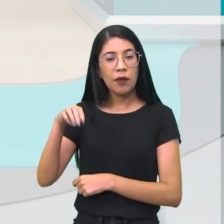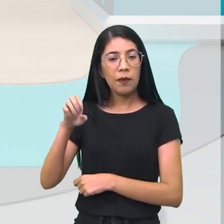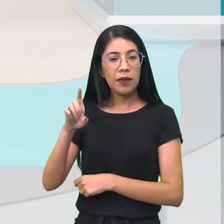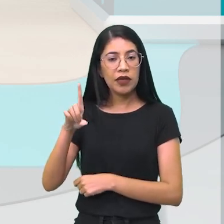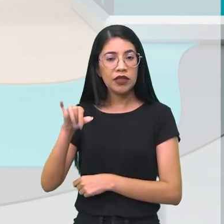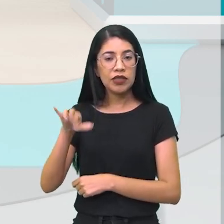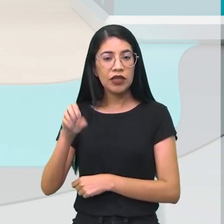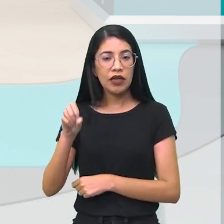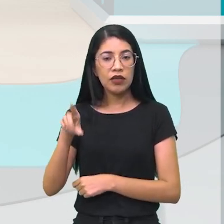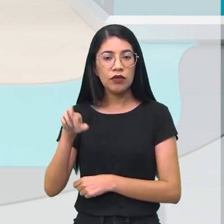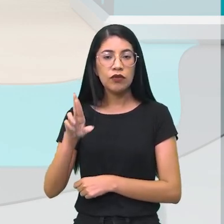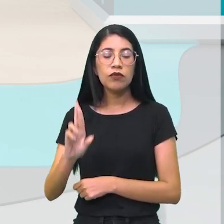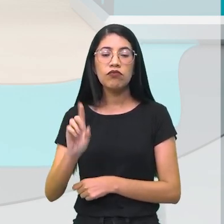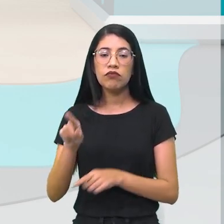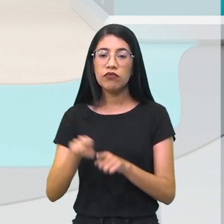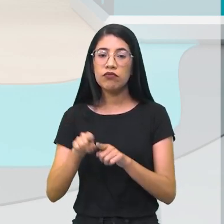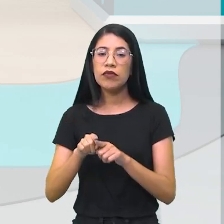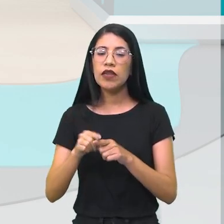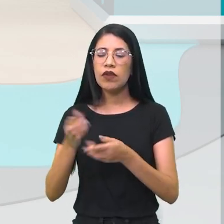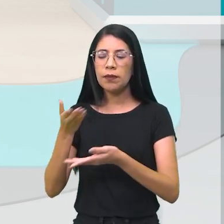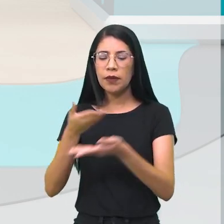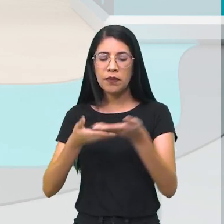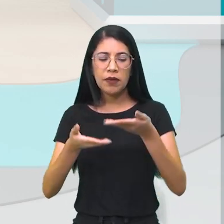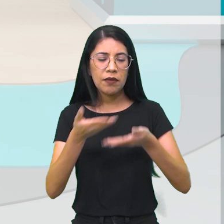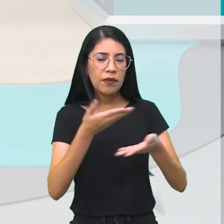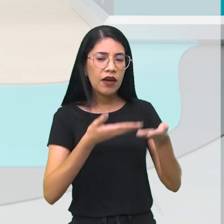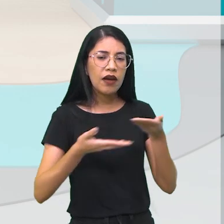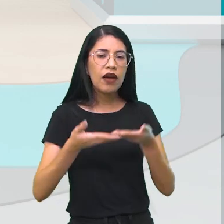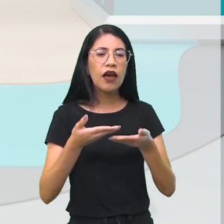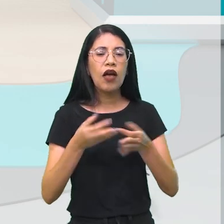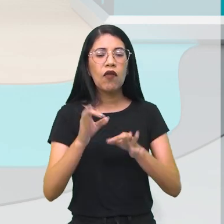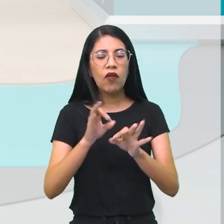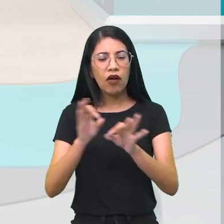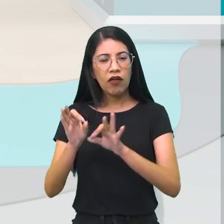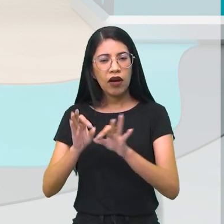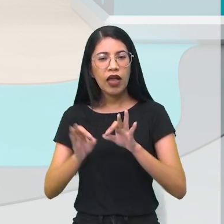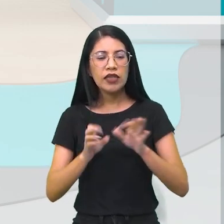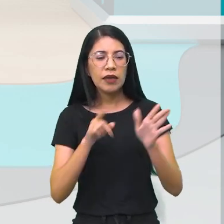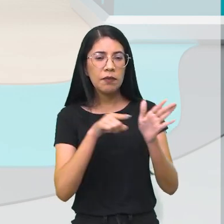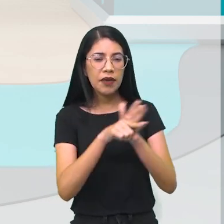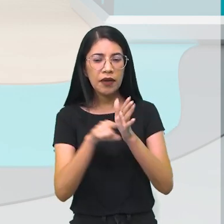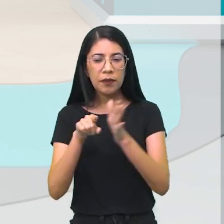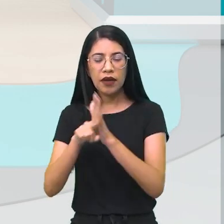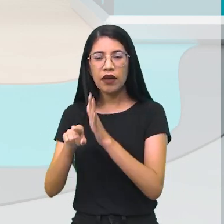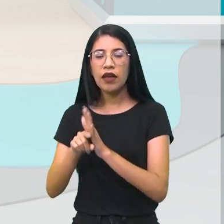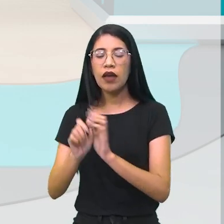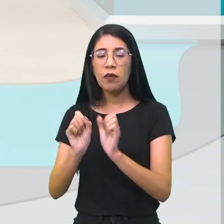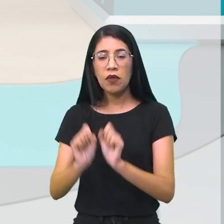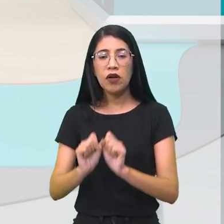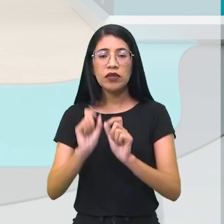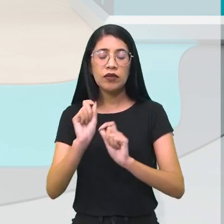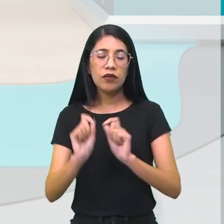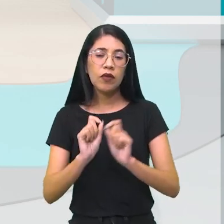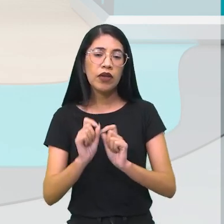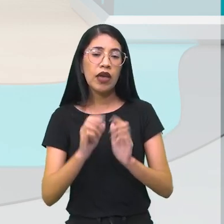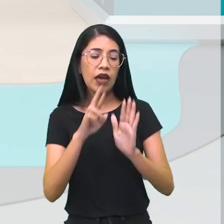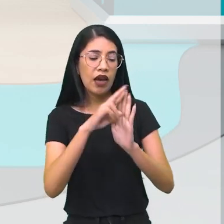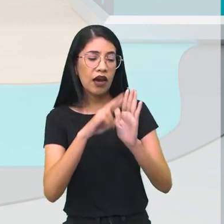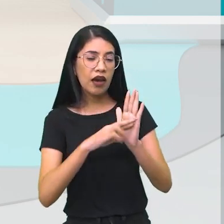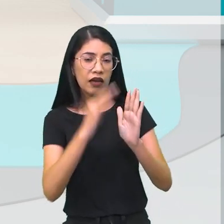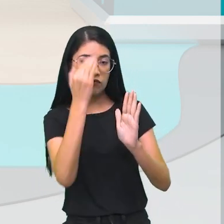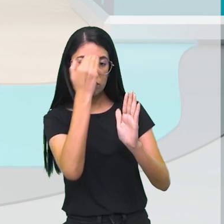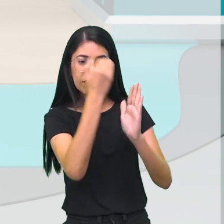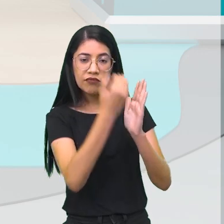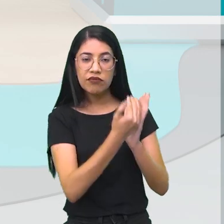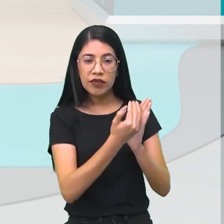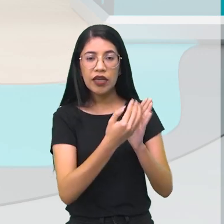vai conduzir ali o debate, que vai fazer com que se garanta, né, as regras que